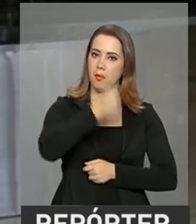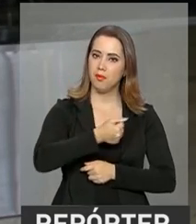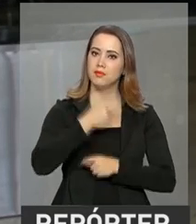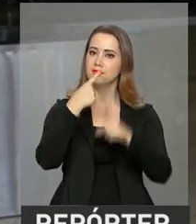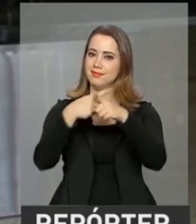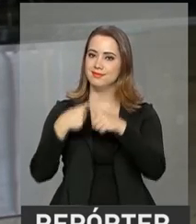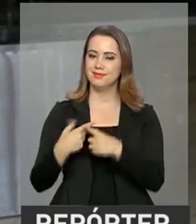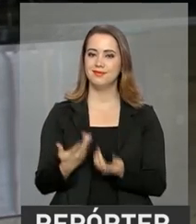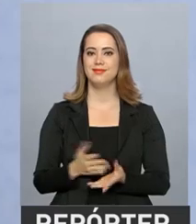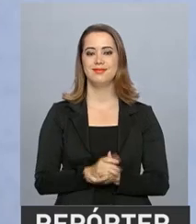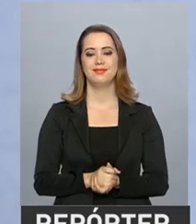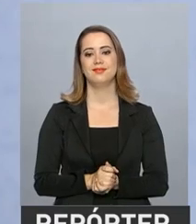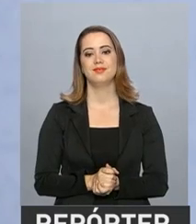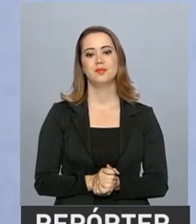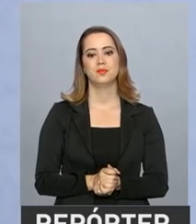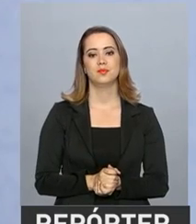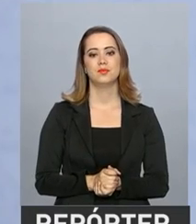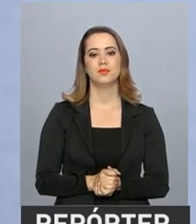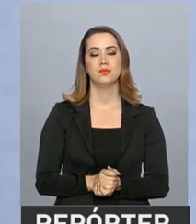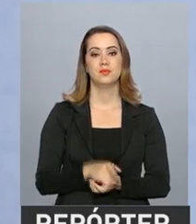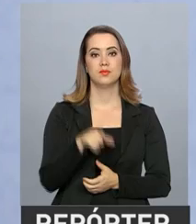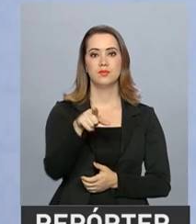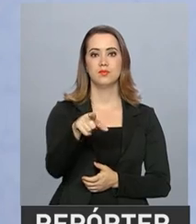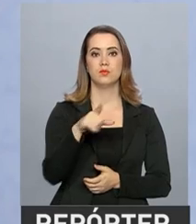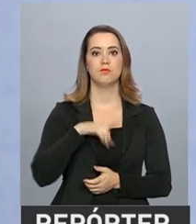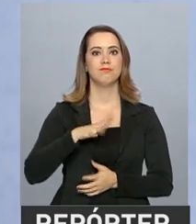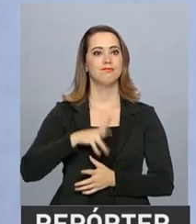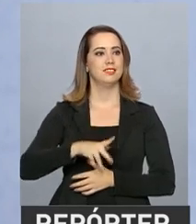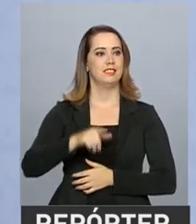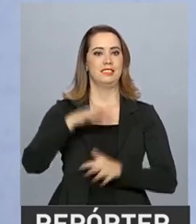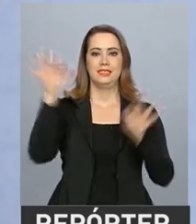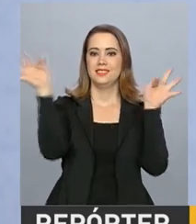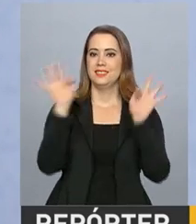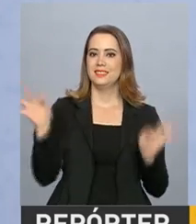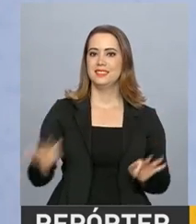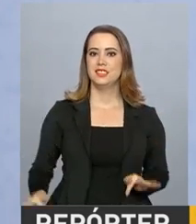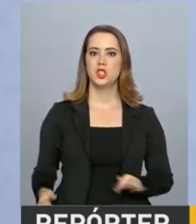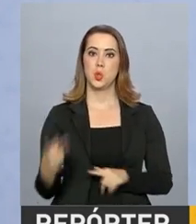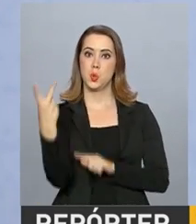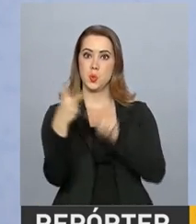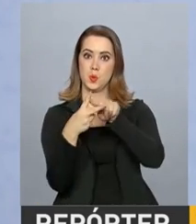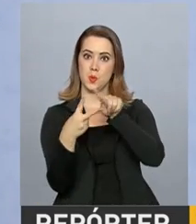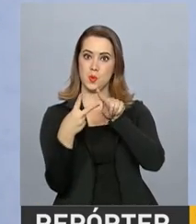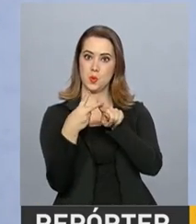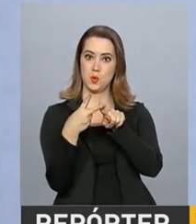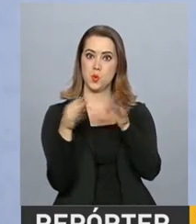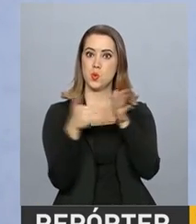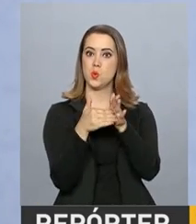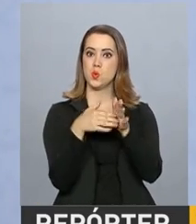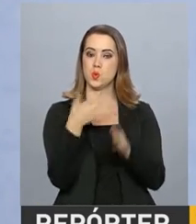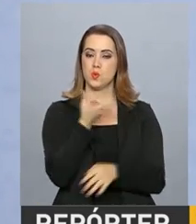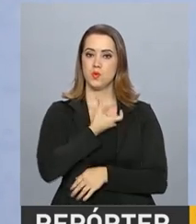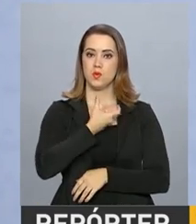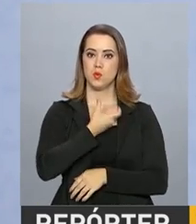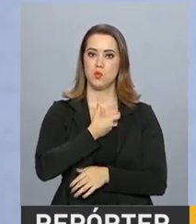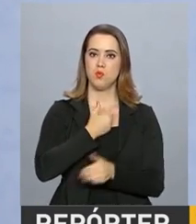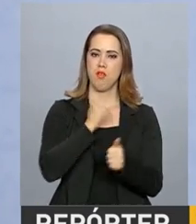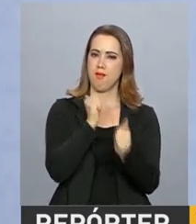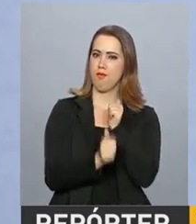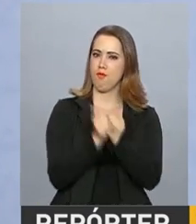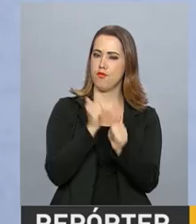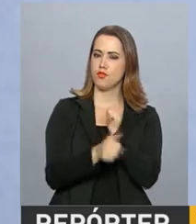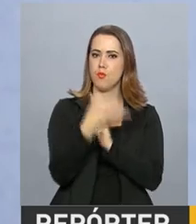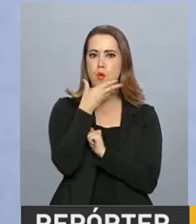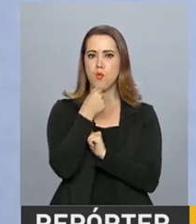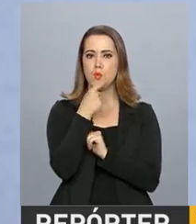de Janeiro comemorei muito aquelas duas também últimas medalhas do futebol masculino